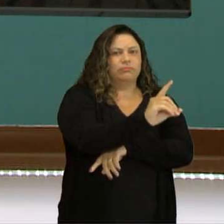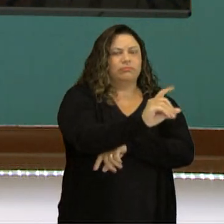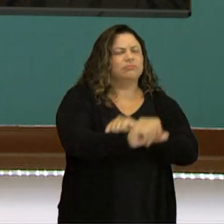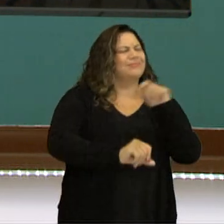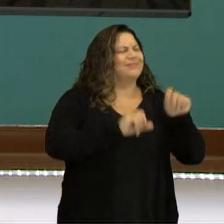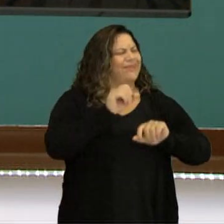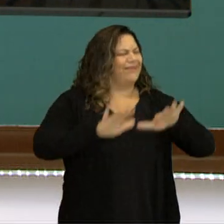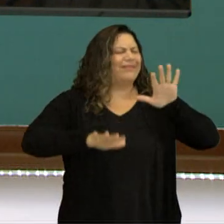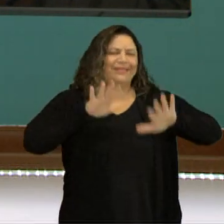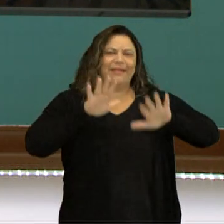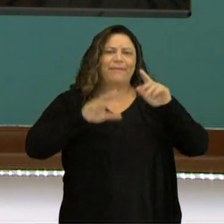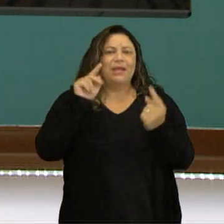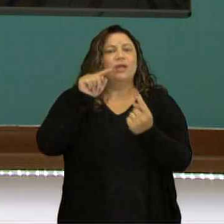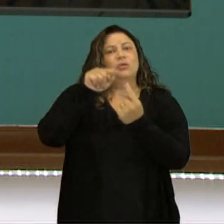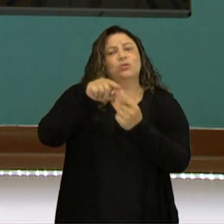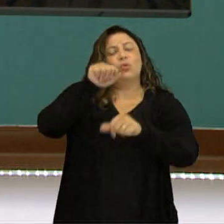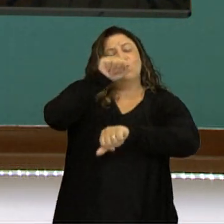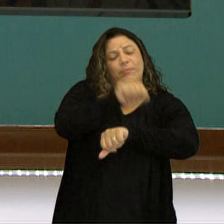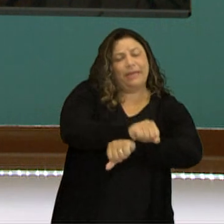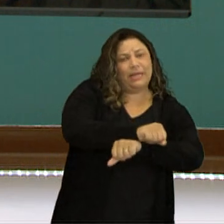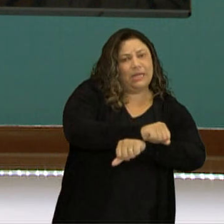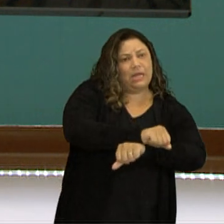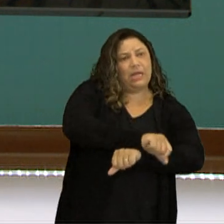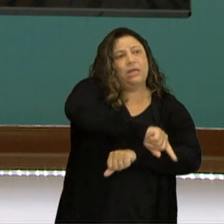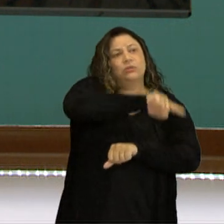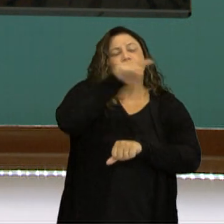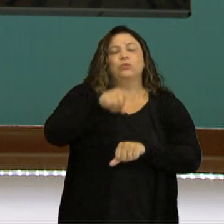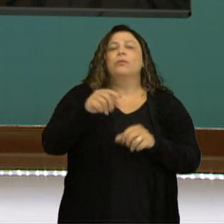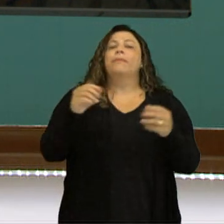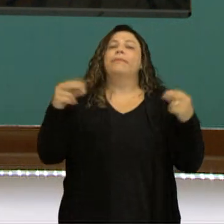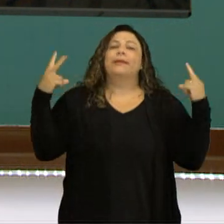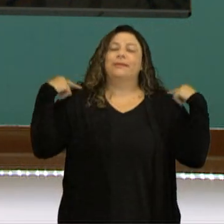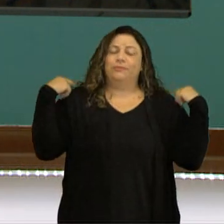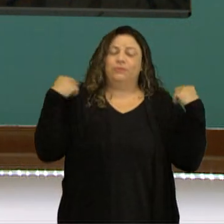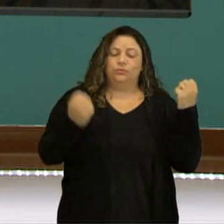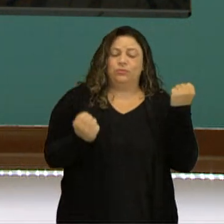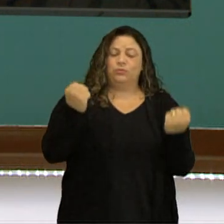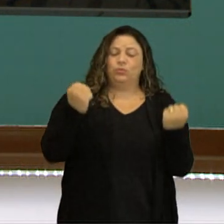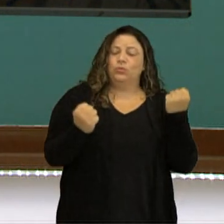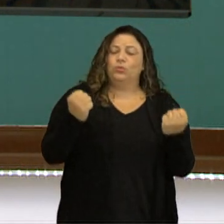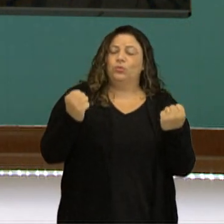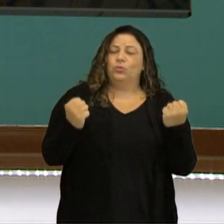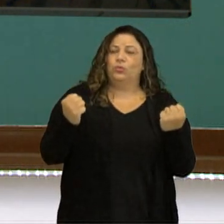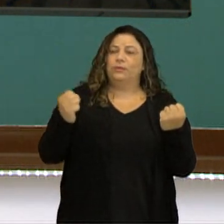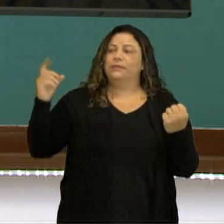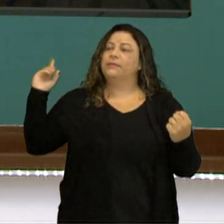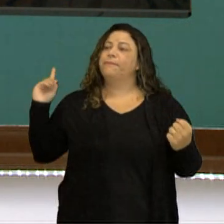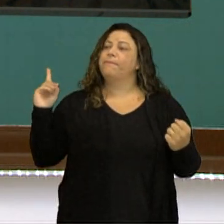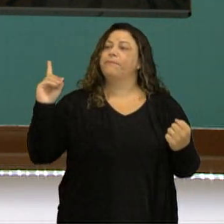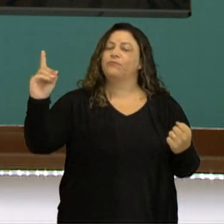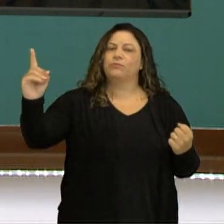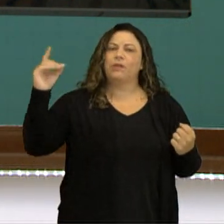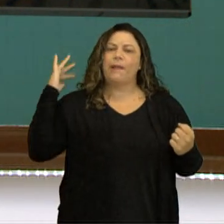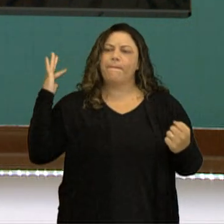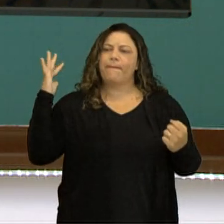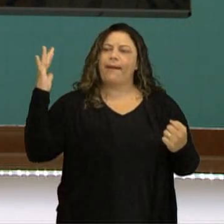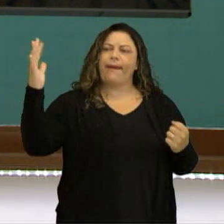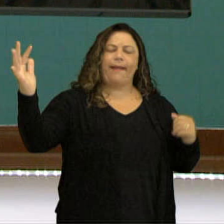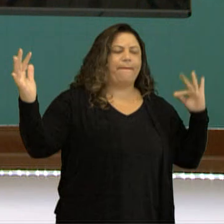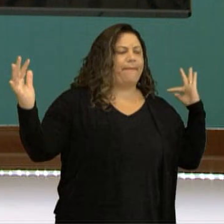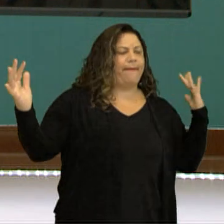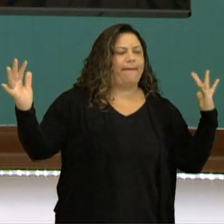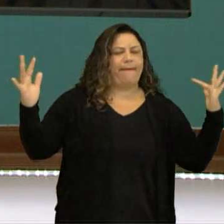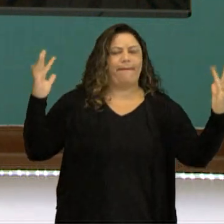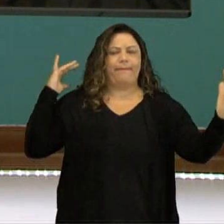tem aqui, um pode estar em repouso, por exemplo, para o motorista, quem está se movimentando é as pessoas lá de fora, é a árvore, as